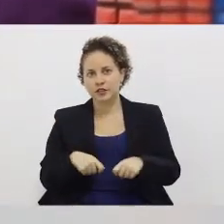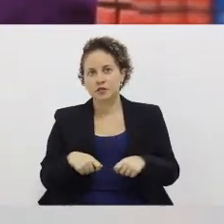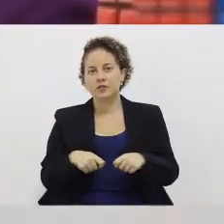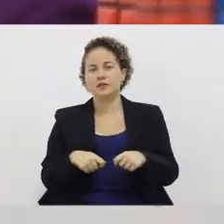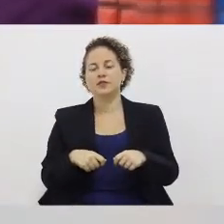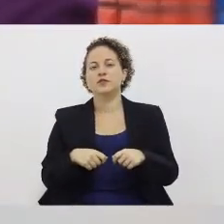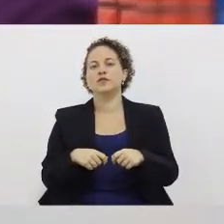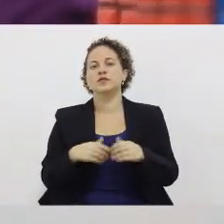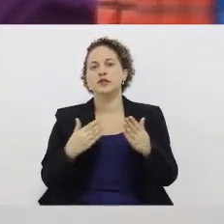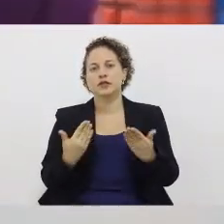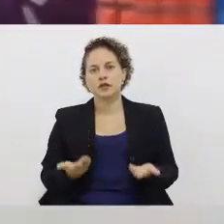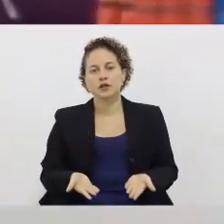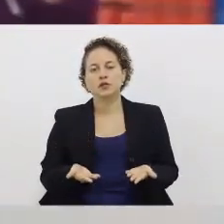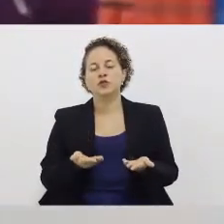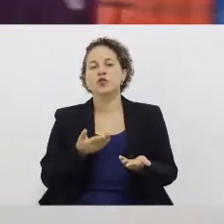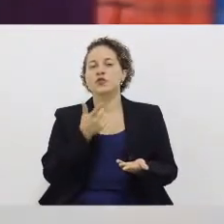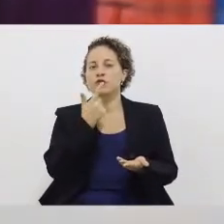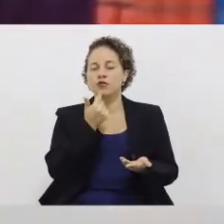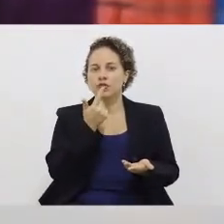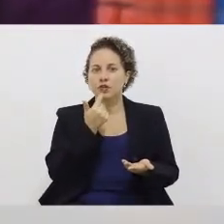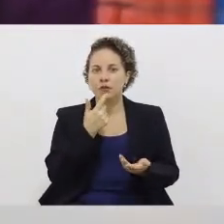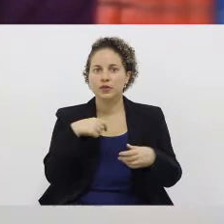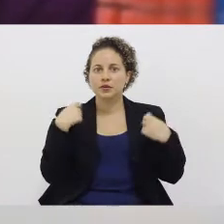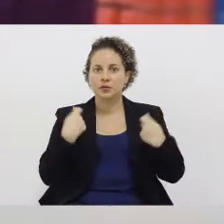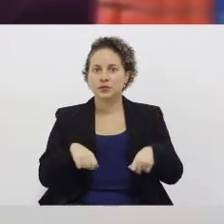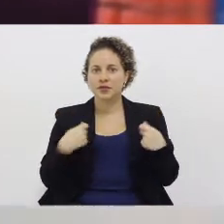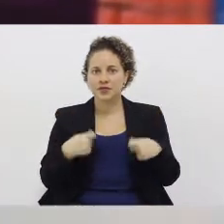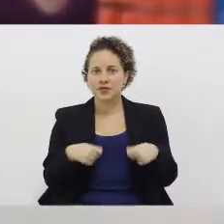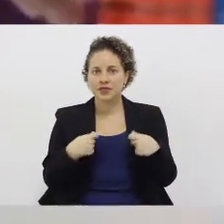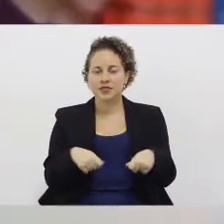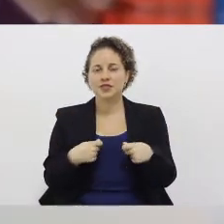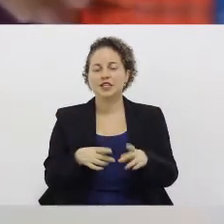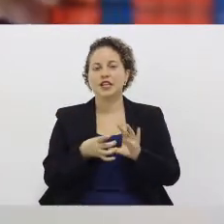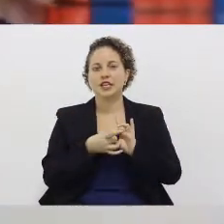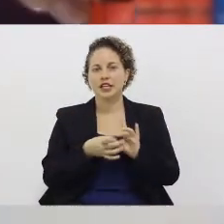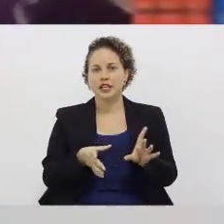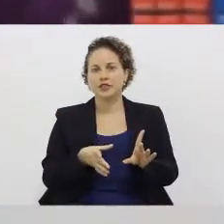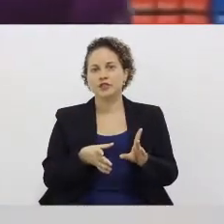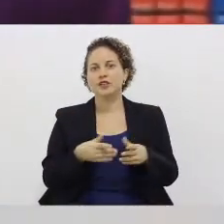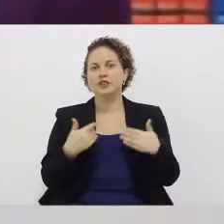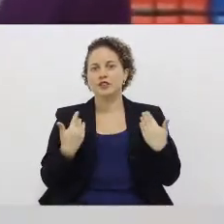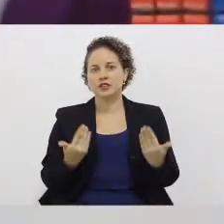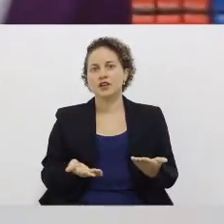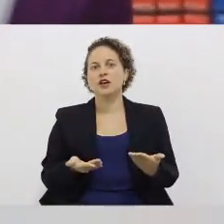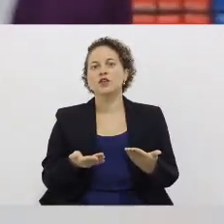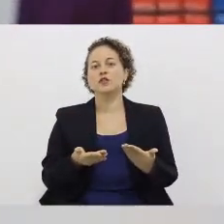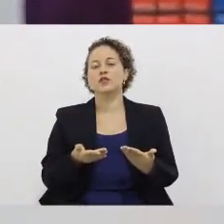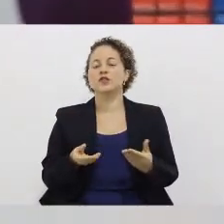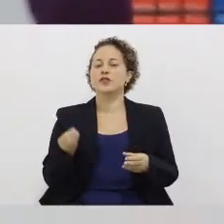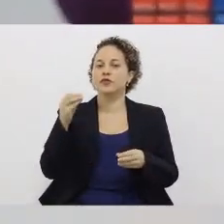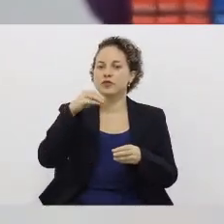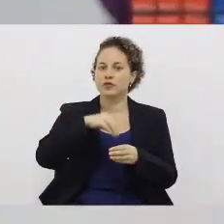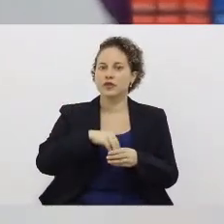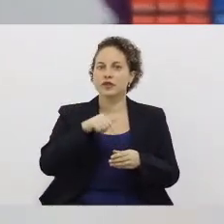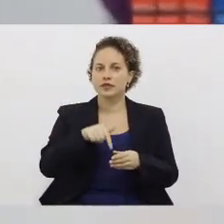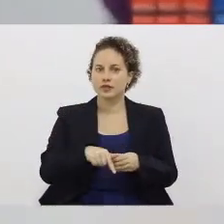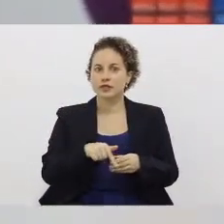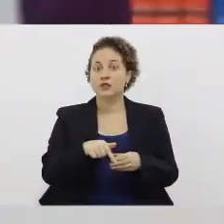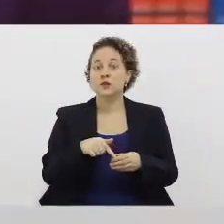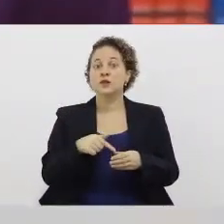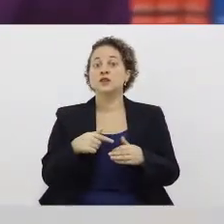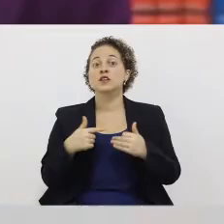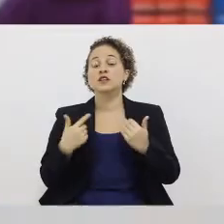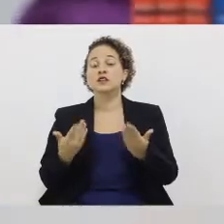que o operador vermelho necessita daquele cartão que ele tinha deixado disponível aqui. Então, o produto vem para cá